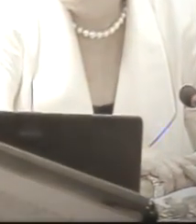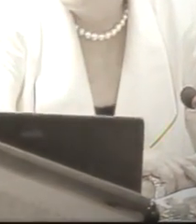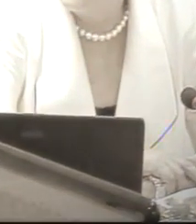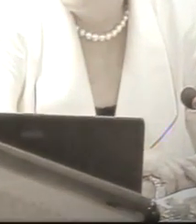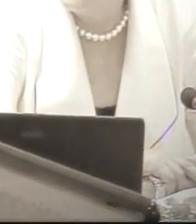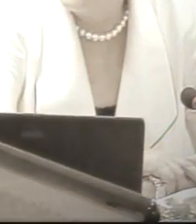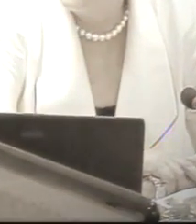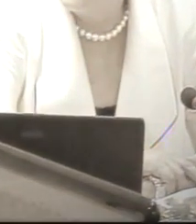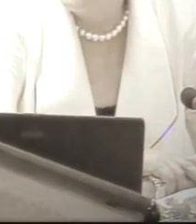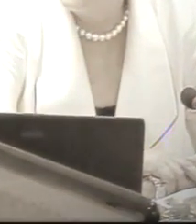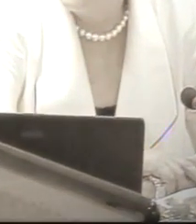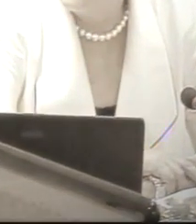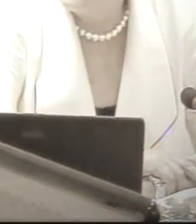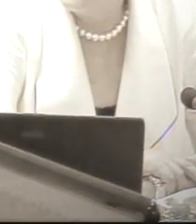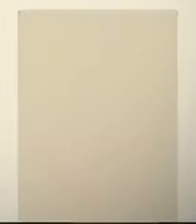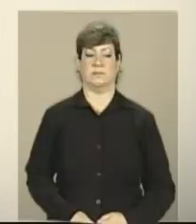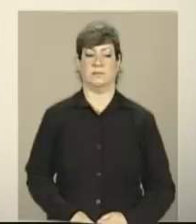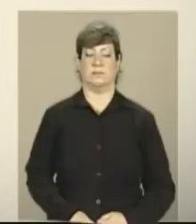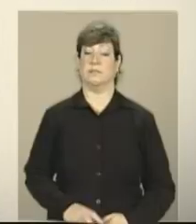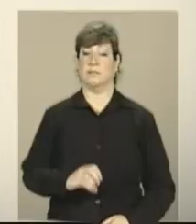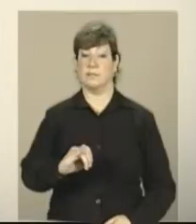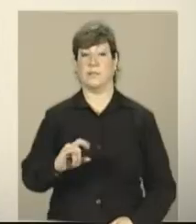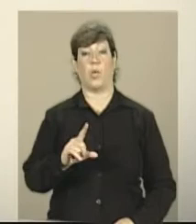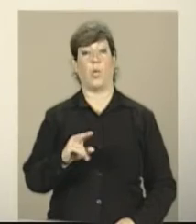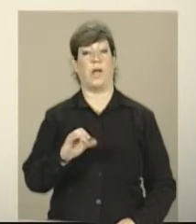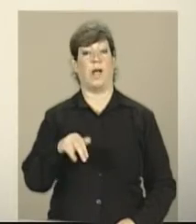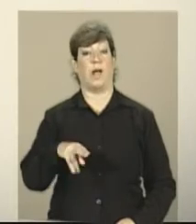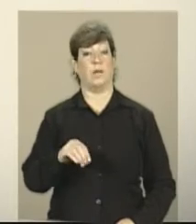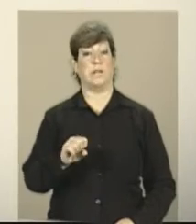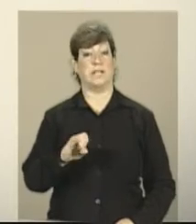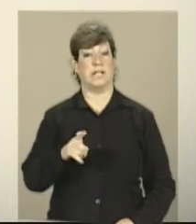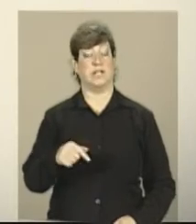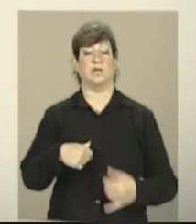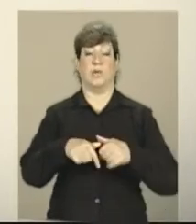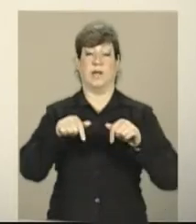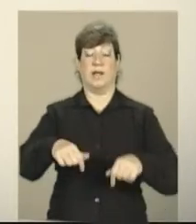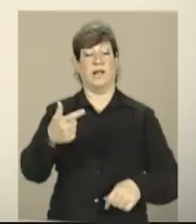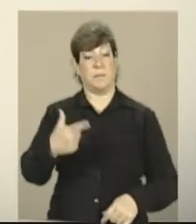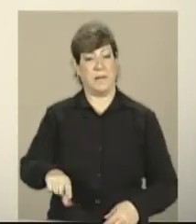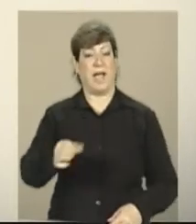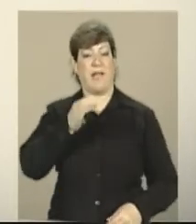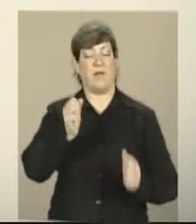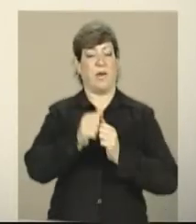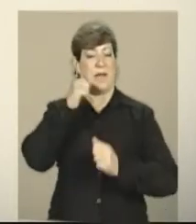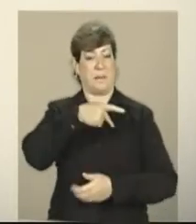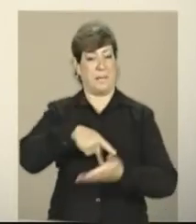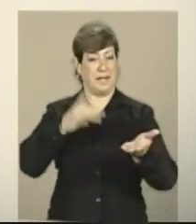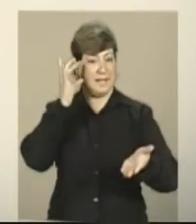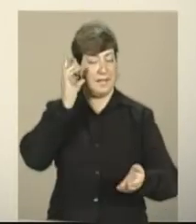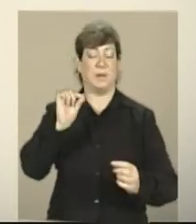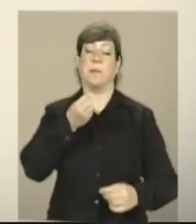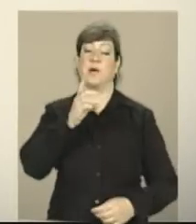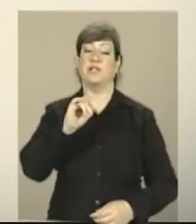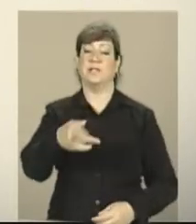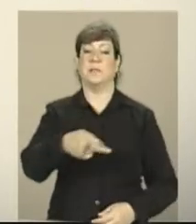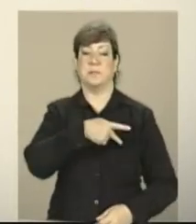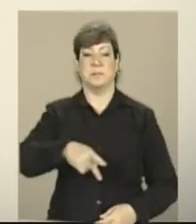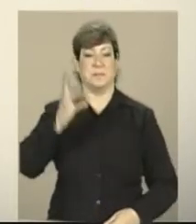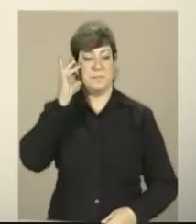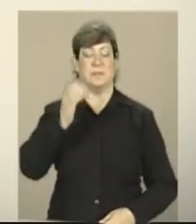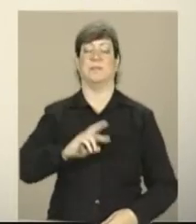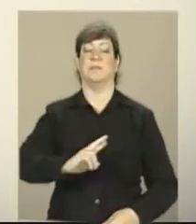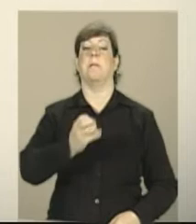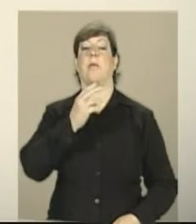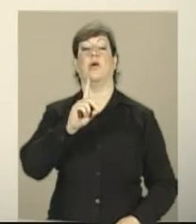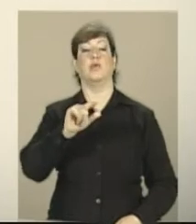café com a Presidenta Olá eu sou Luciano Seixas estou aqui para mais um café com a presidenta Dilma Bom dia presidenta